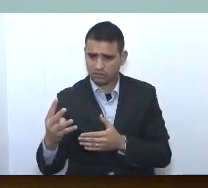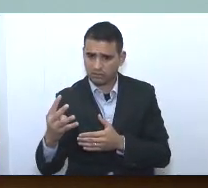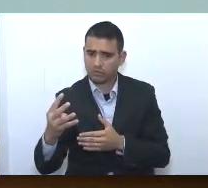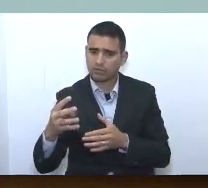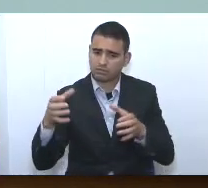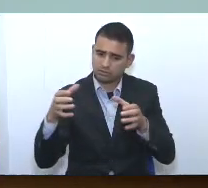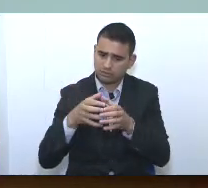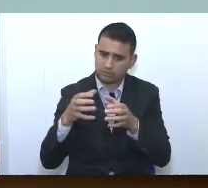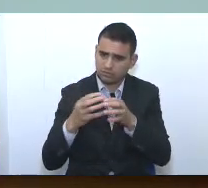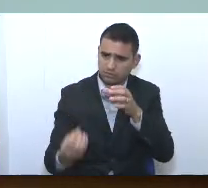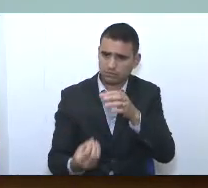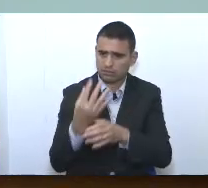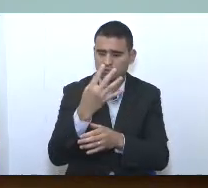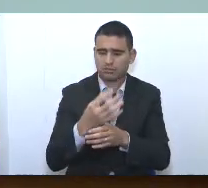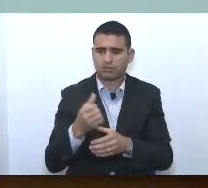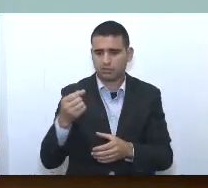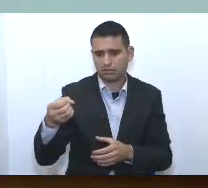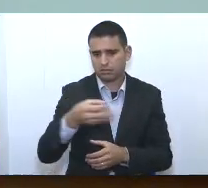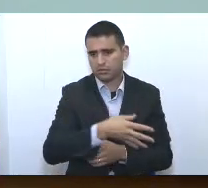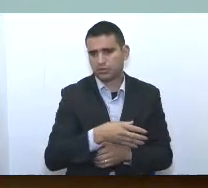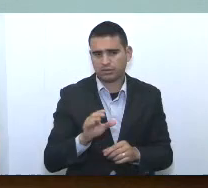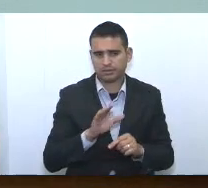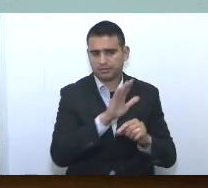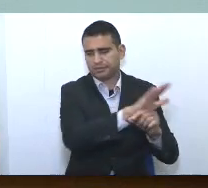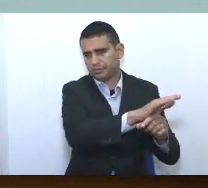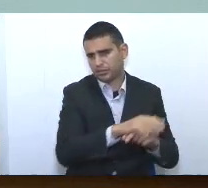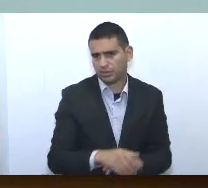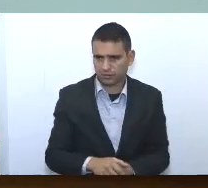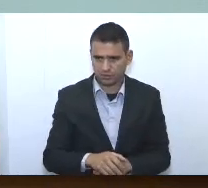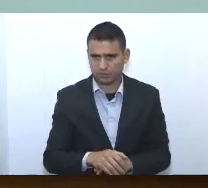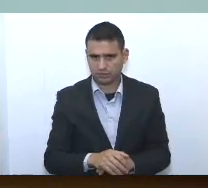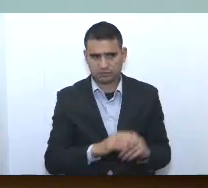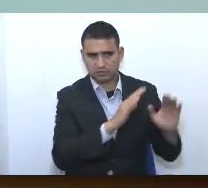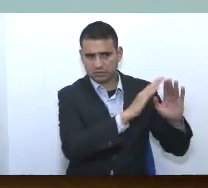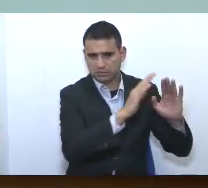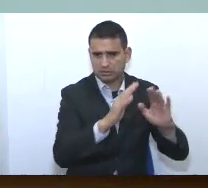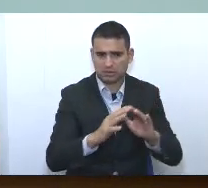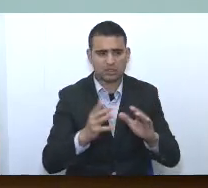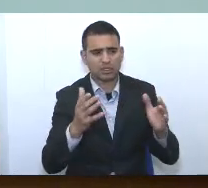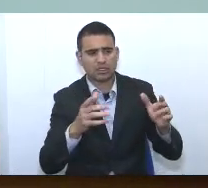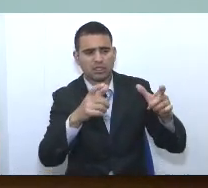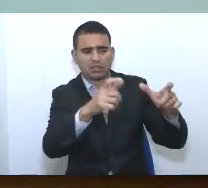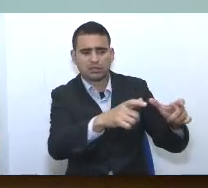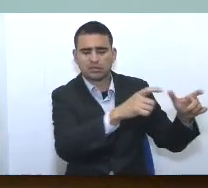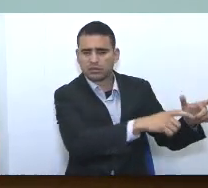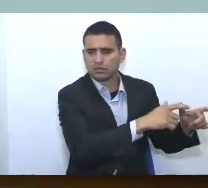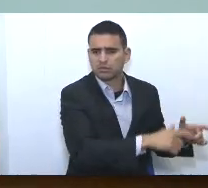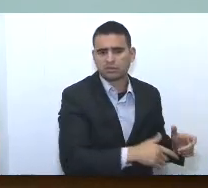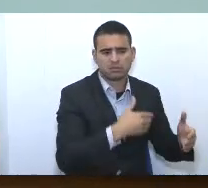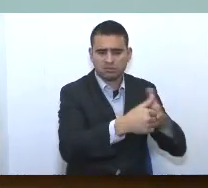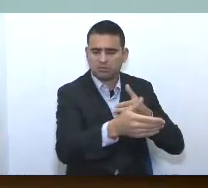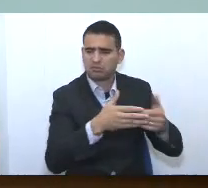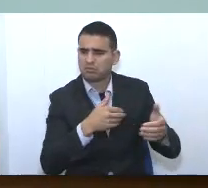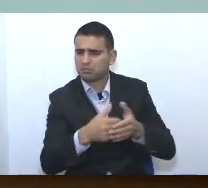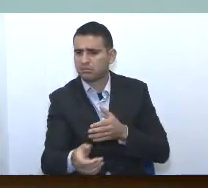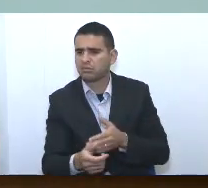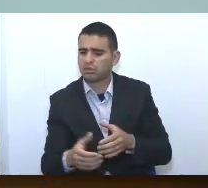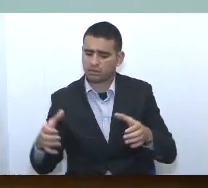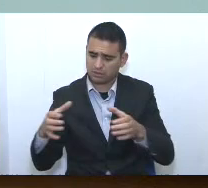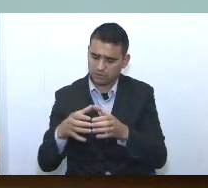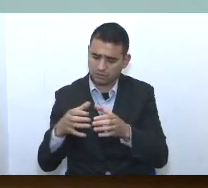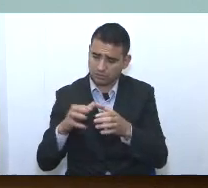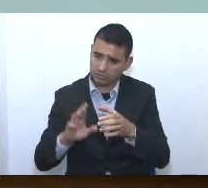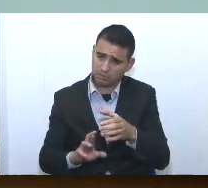das demandas em relação às moradias, em relação à terra. Todo litígio, não importa se é com o governo do Estado, se